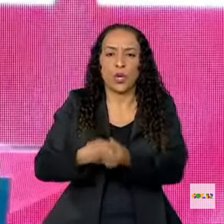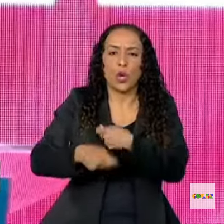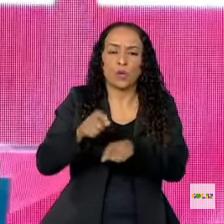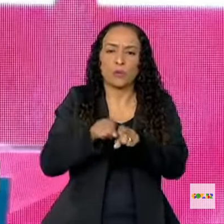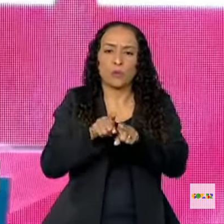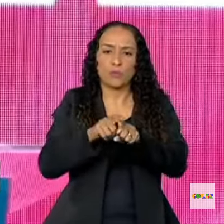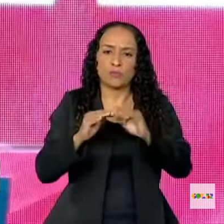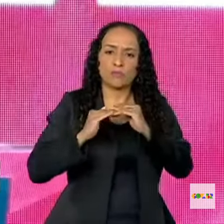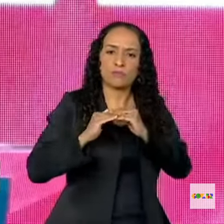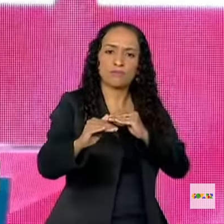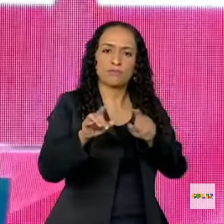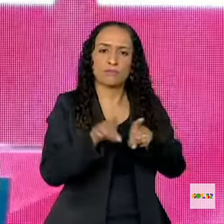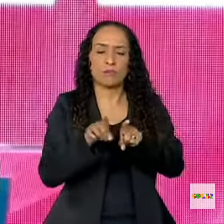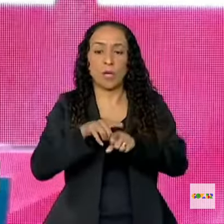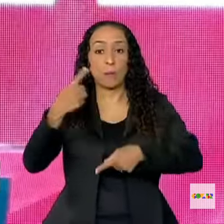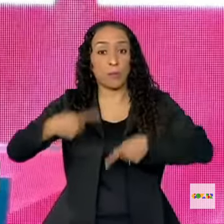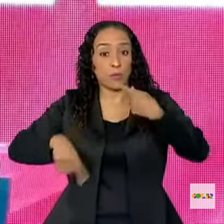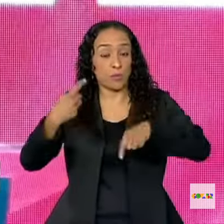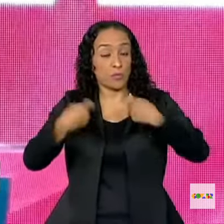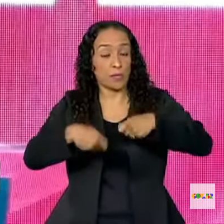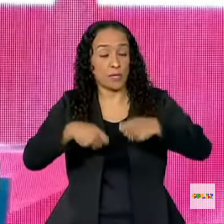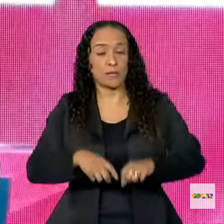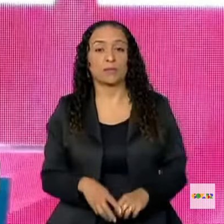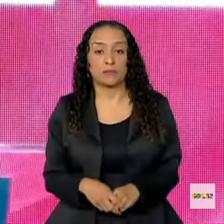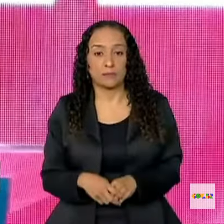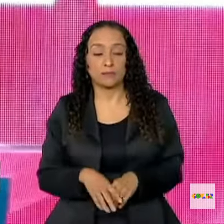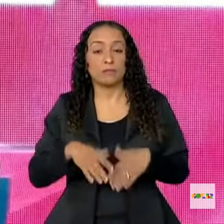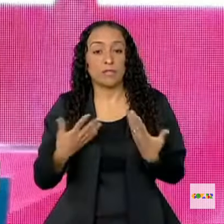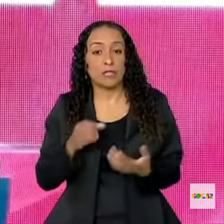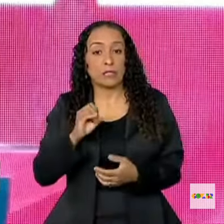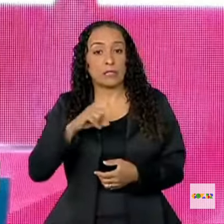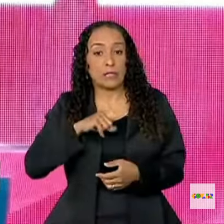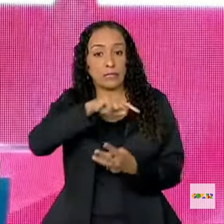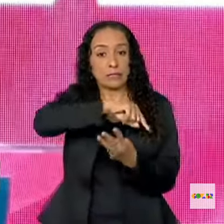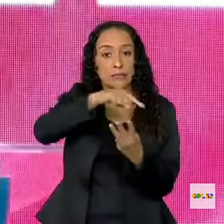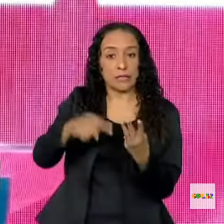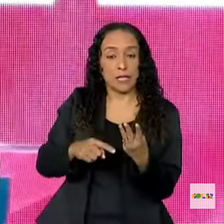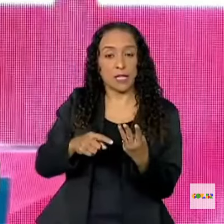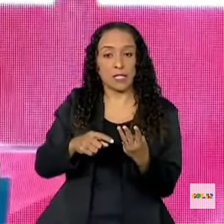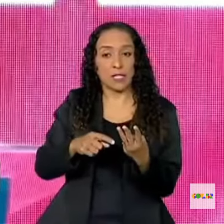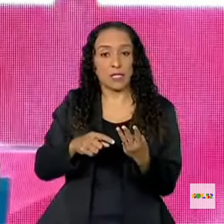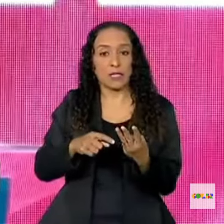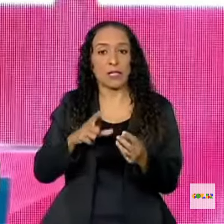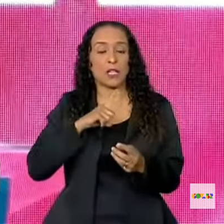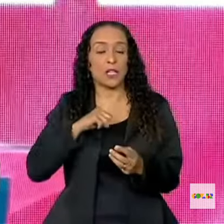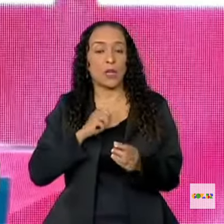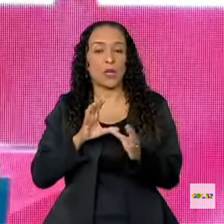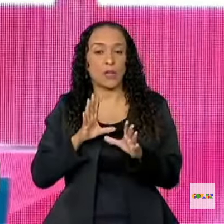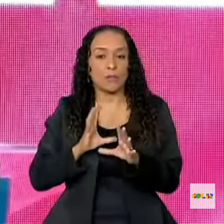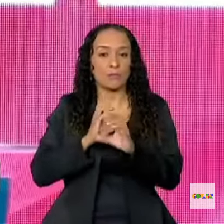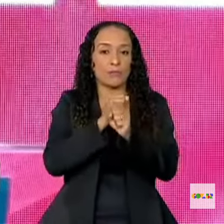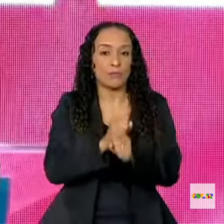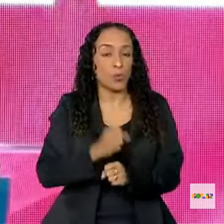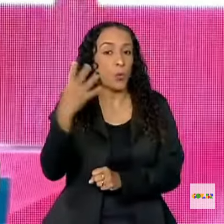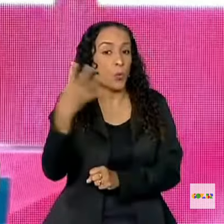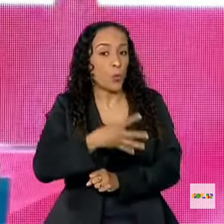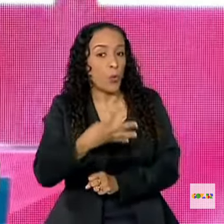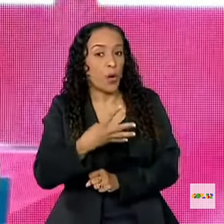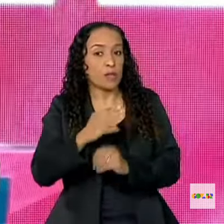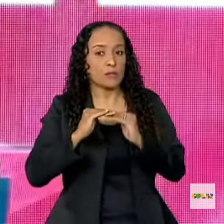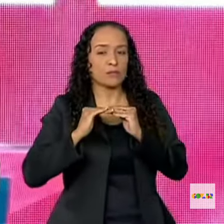precisaria ter estabilidade política para que a gente tivesse esses três a gente precisaria ter um quarto componente que é